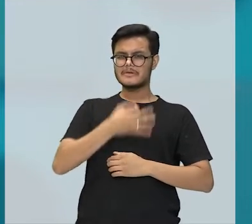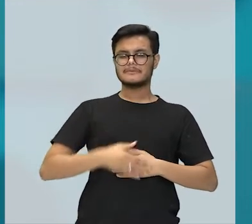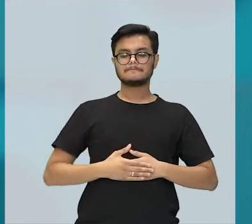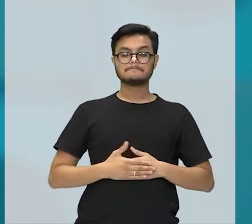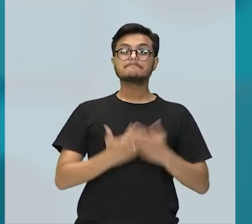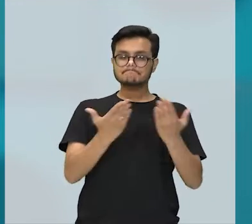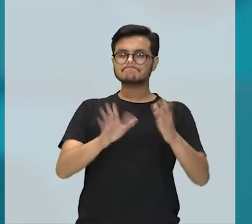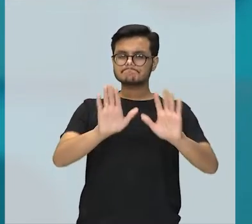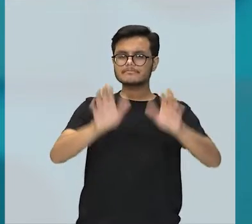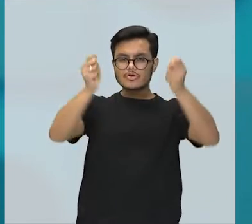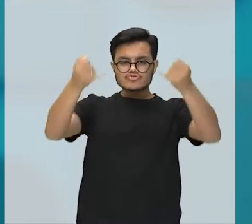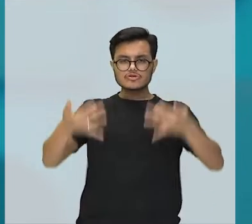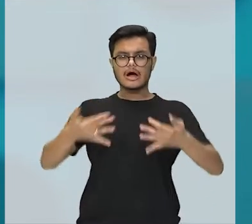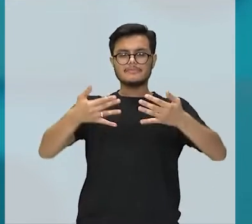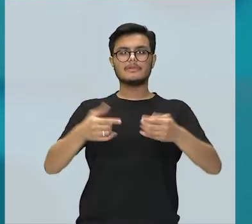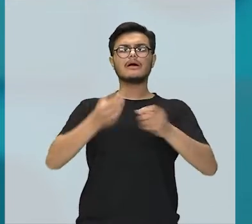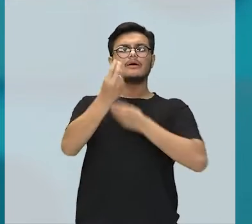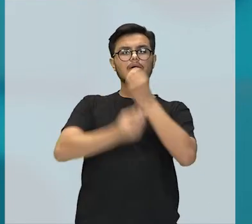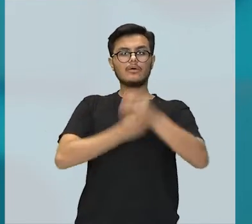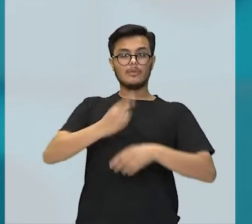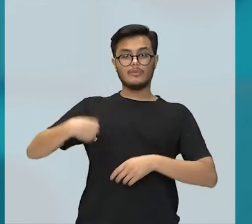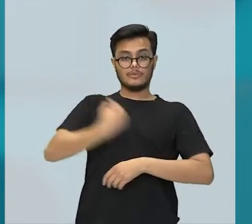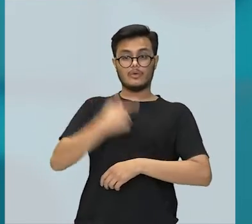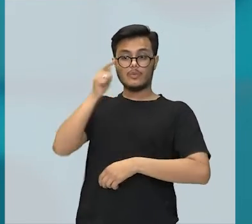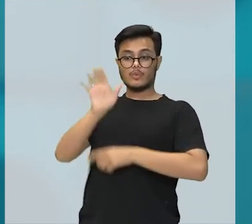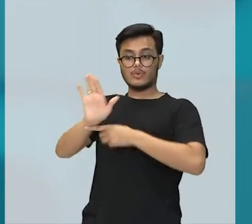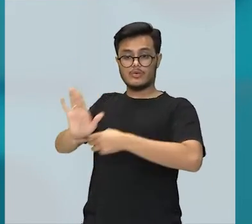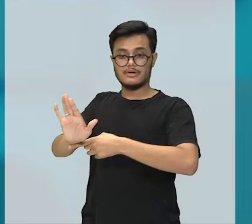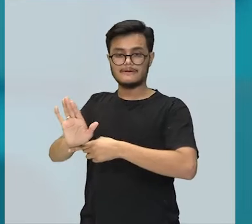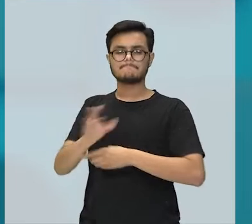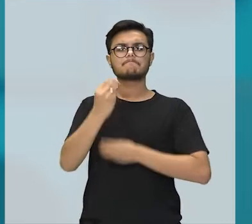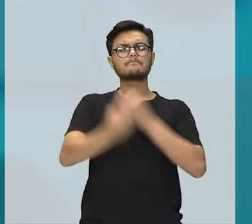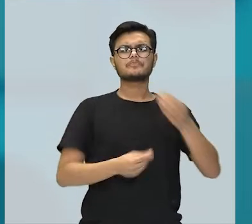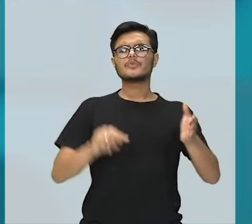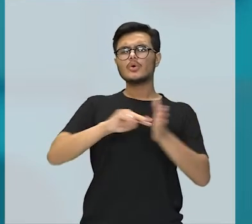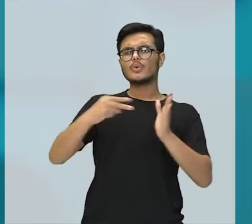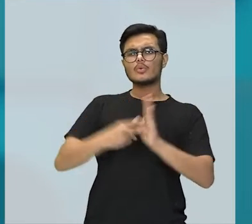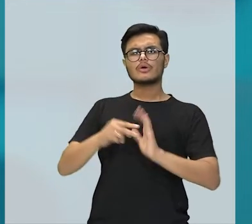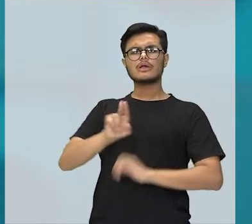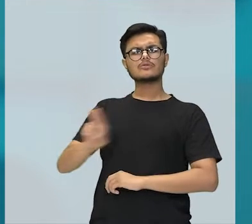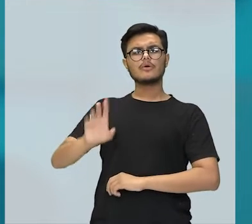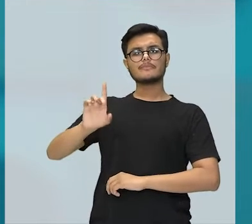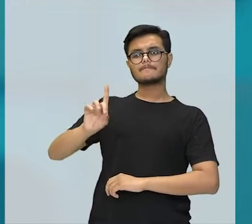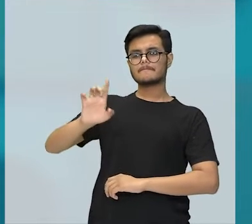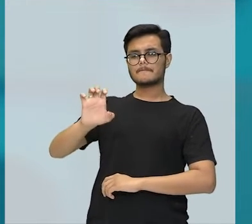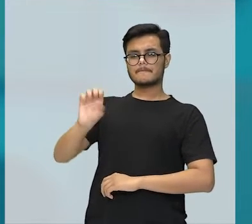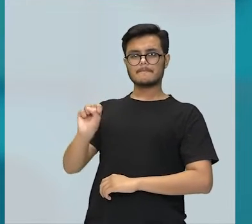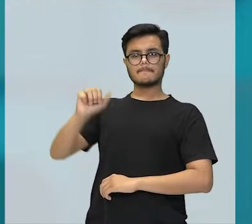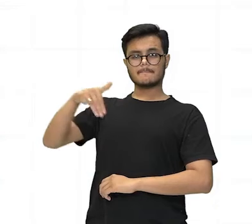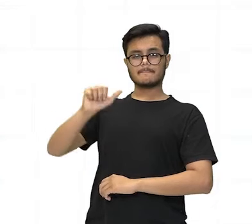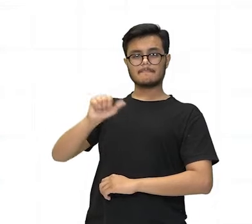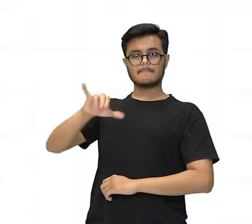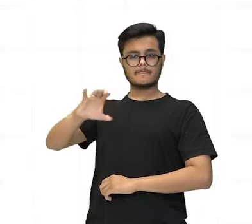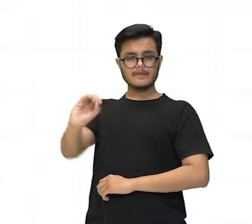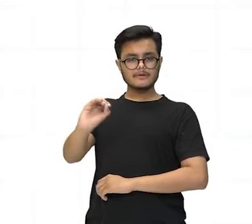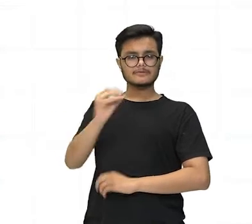de falar sobre esses procedimentos, vamos à definição de desmaio e as suas possíveis causas. Vamos lá? Então,